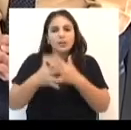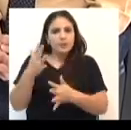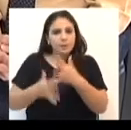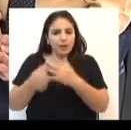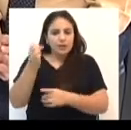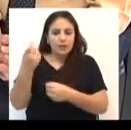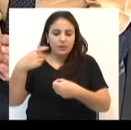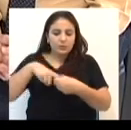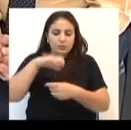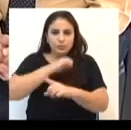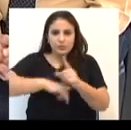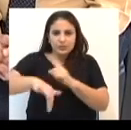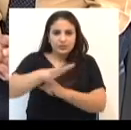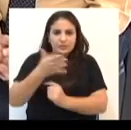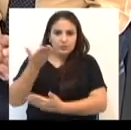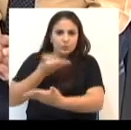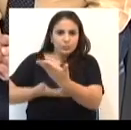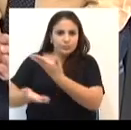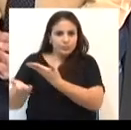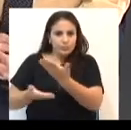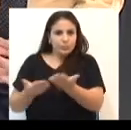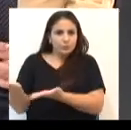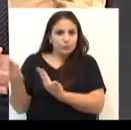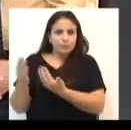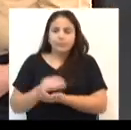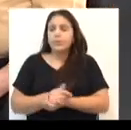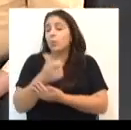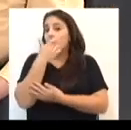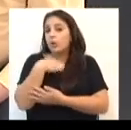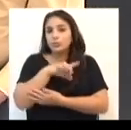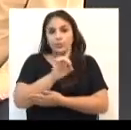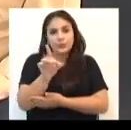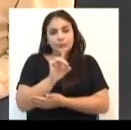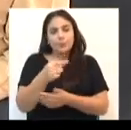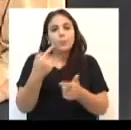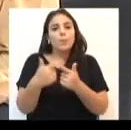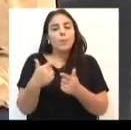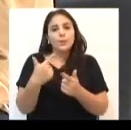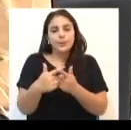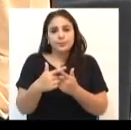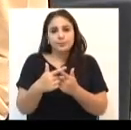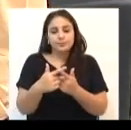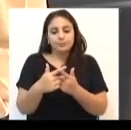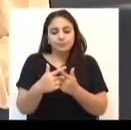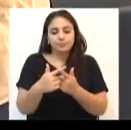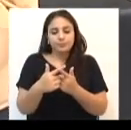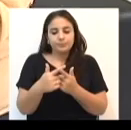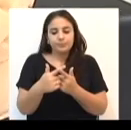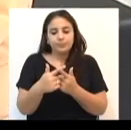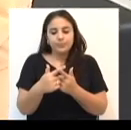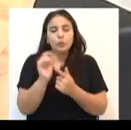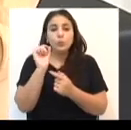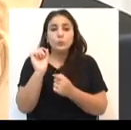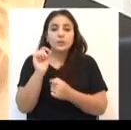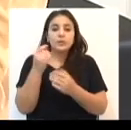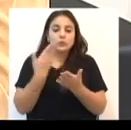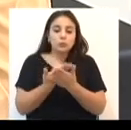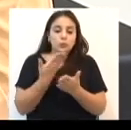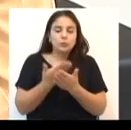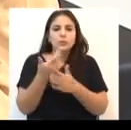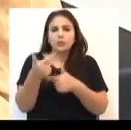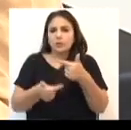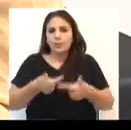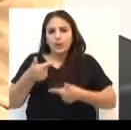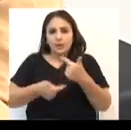prejudicar a ressocialização destes jovens? Não, eu não vejo que prejudique, até porque o que está se